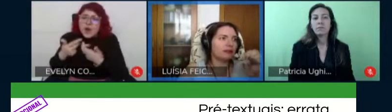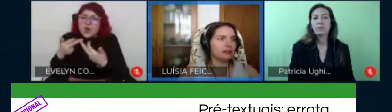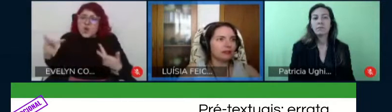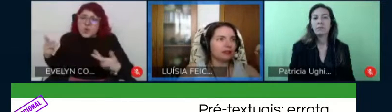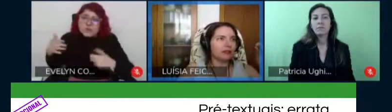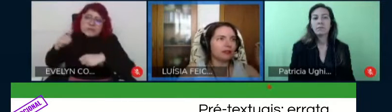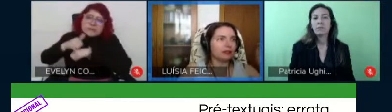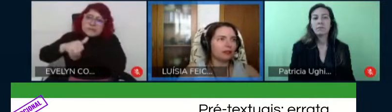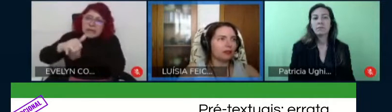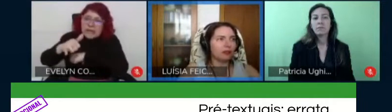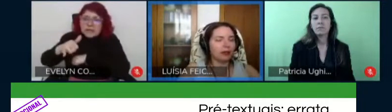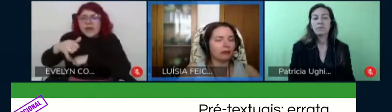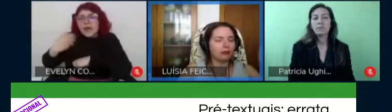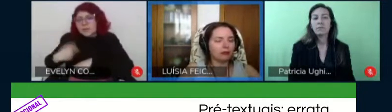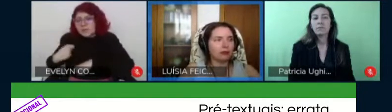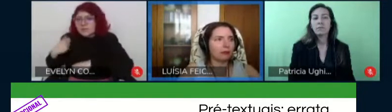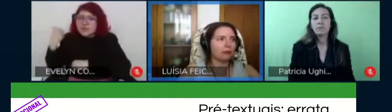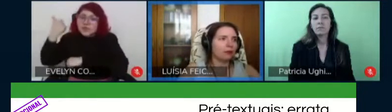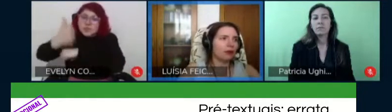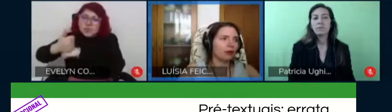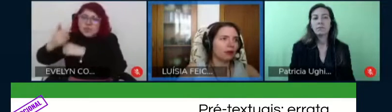eu precisava dizer direitinho,